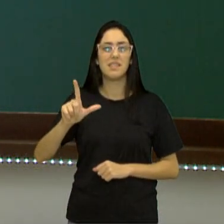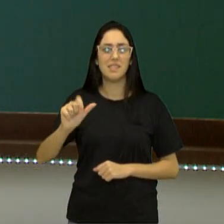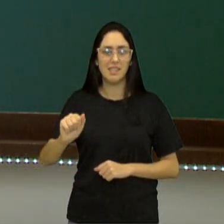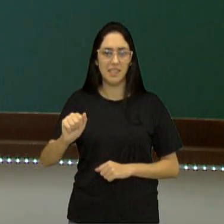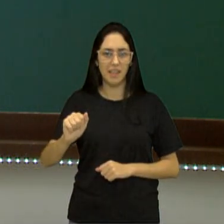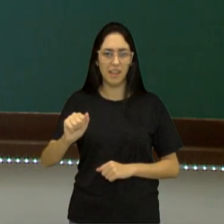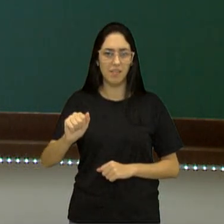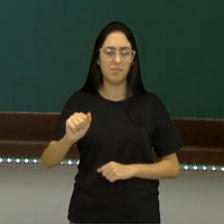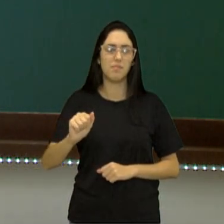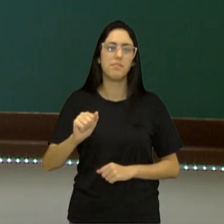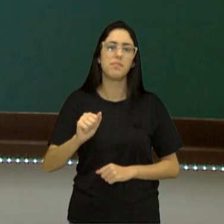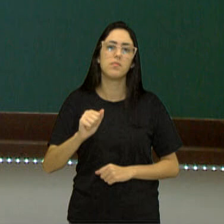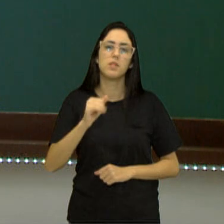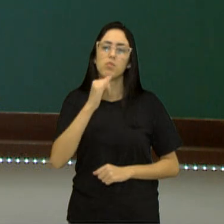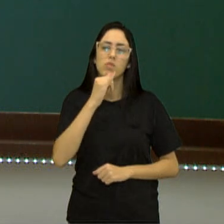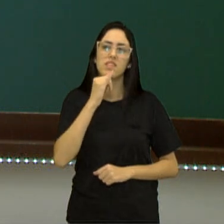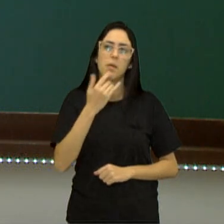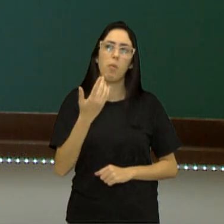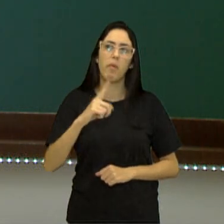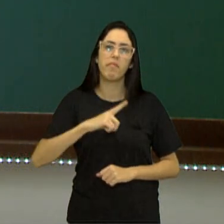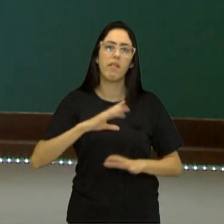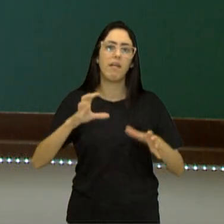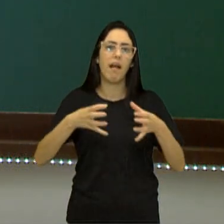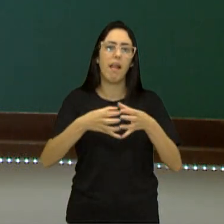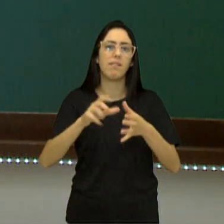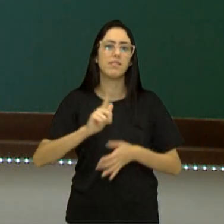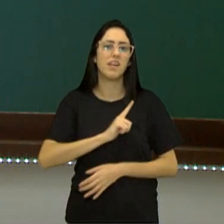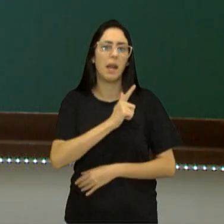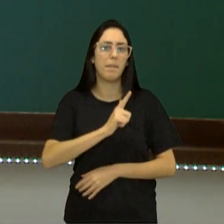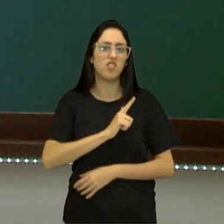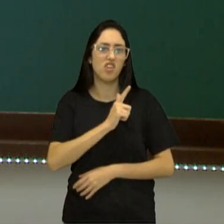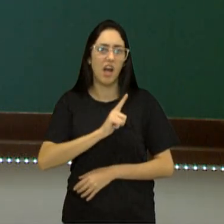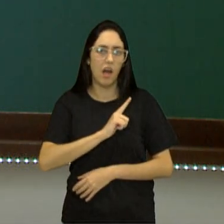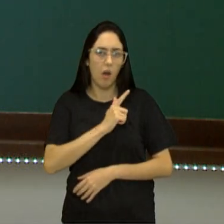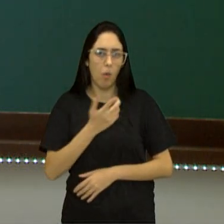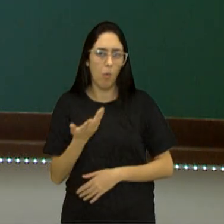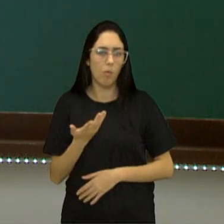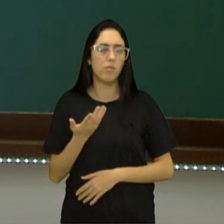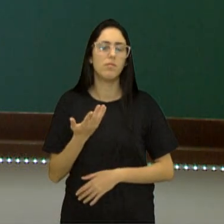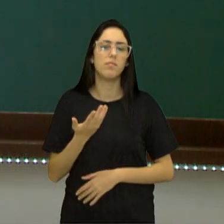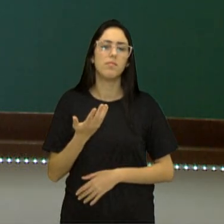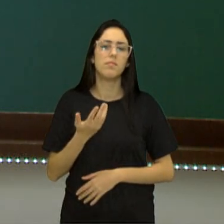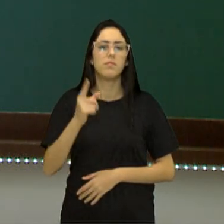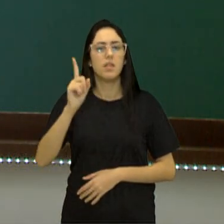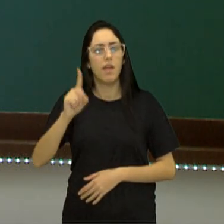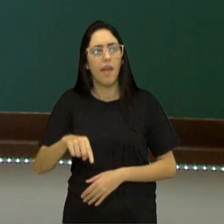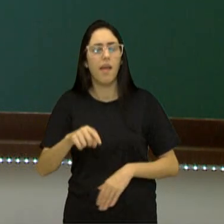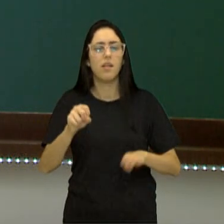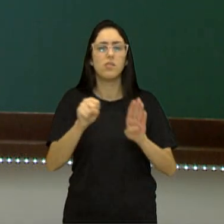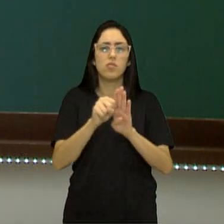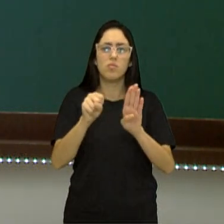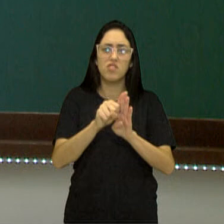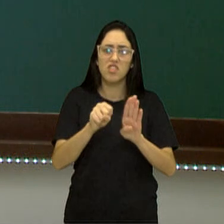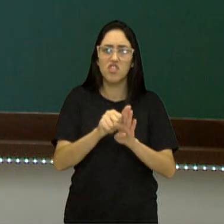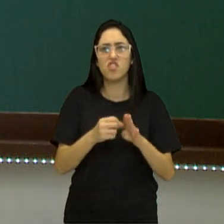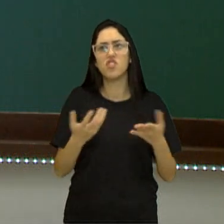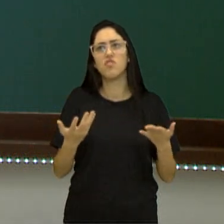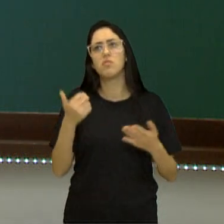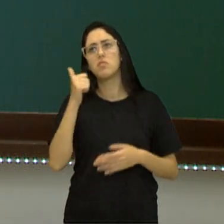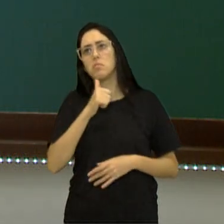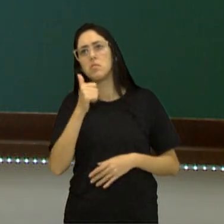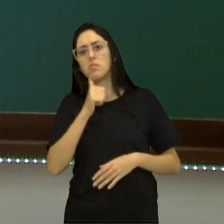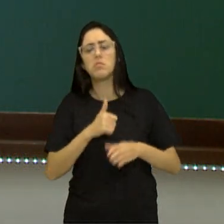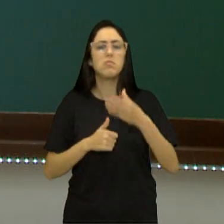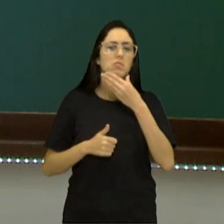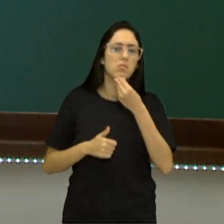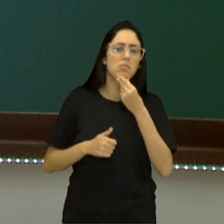palavras. Então, a classe gramatical, qual é a classe das palavras? É substantivo? É feminino? É